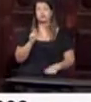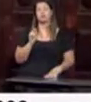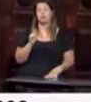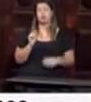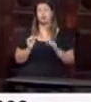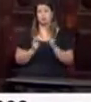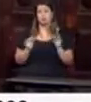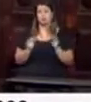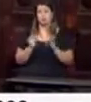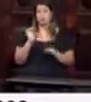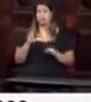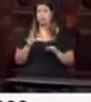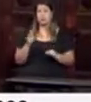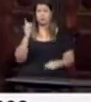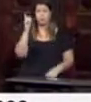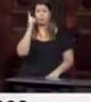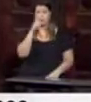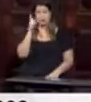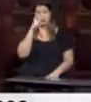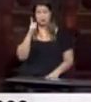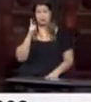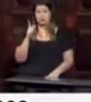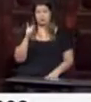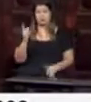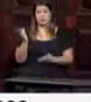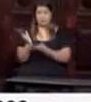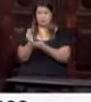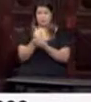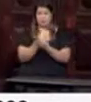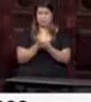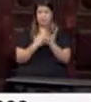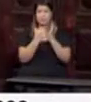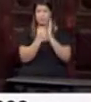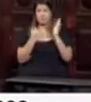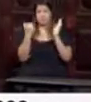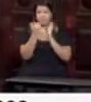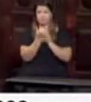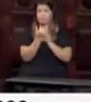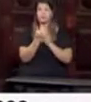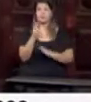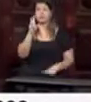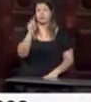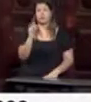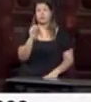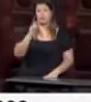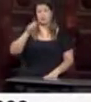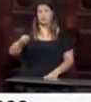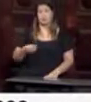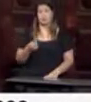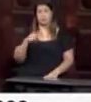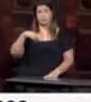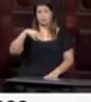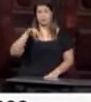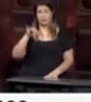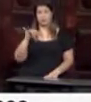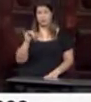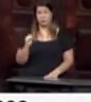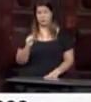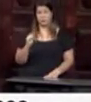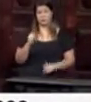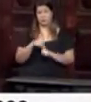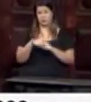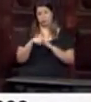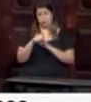Previa apenas um potencial de arrecadação adicional de antecipação de 50 milhões de reais por mês.